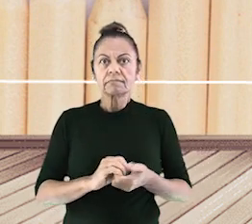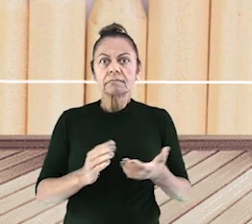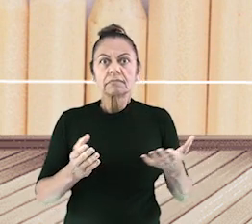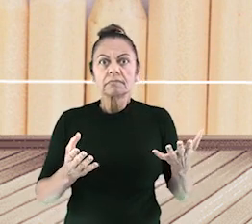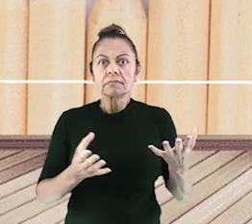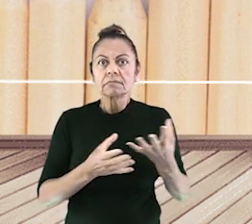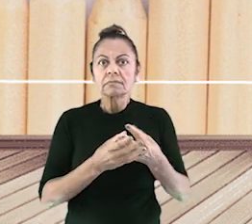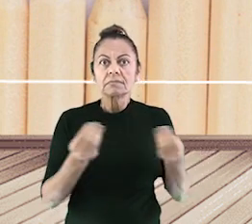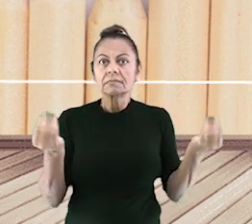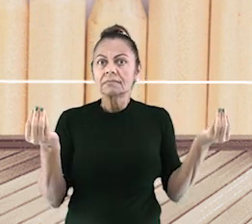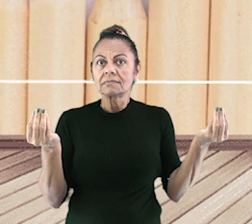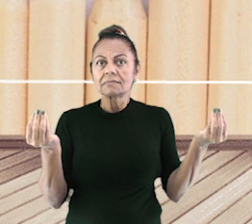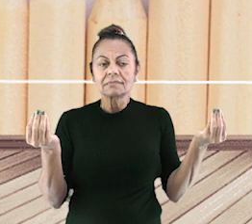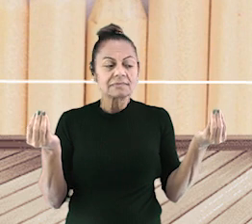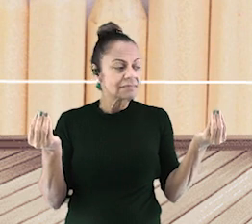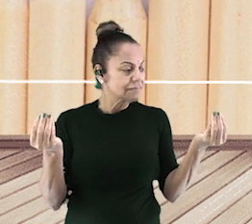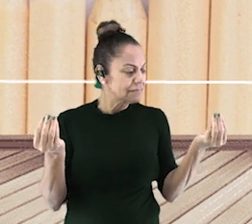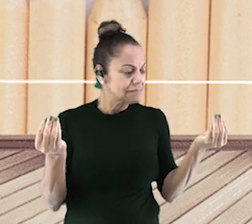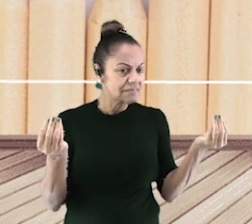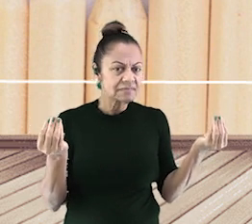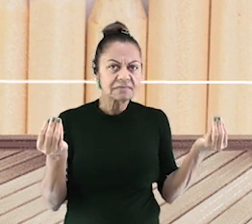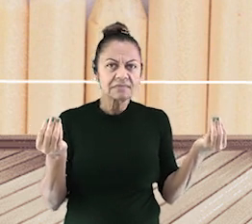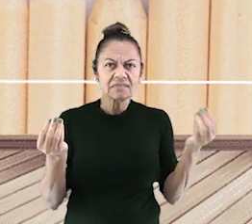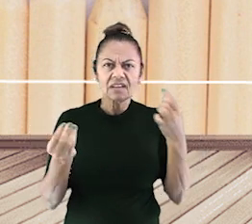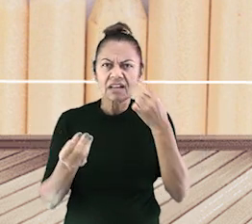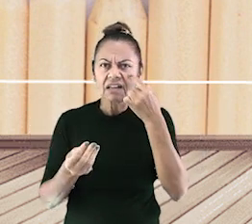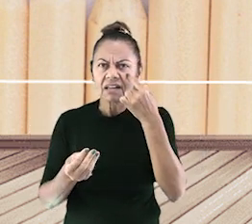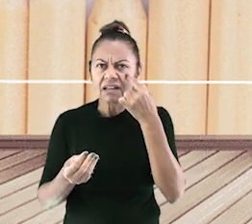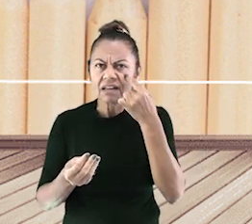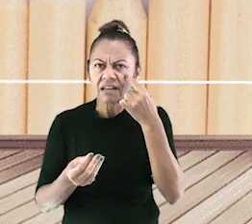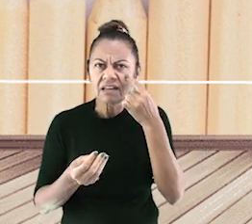Ué, cadê a caixa? Vocês viram?